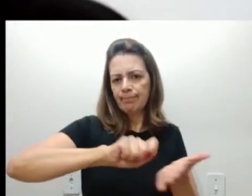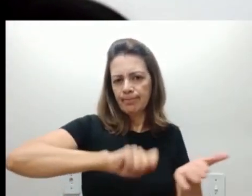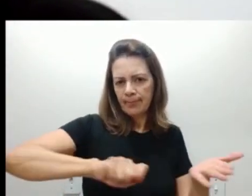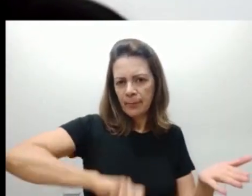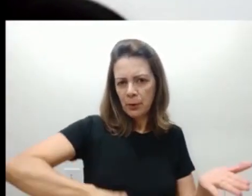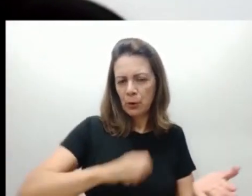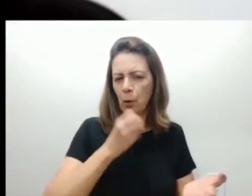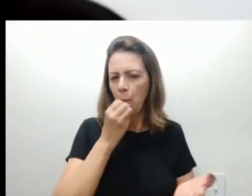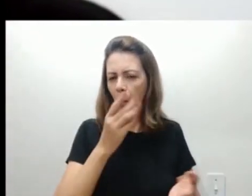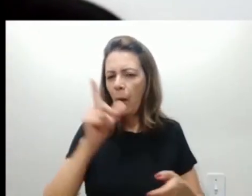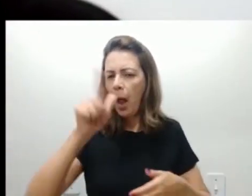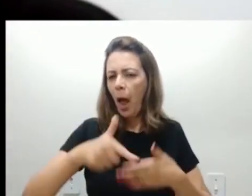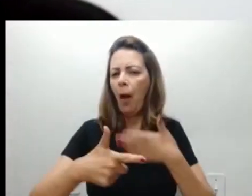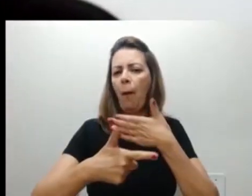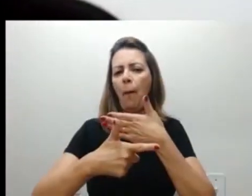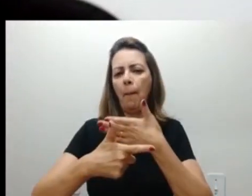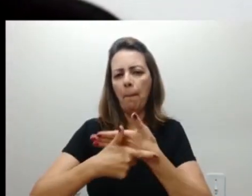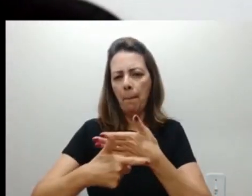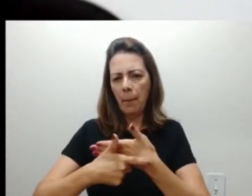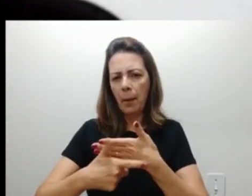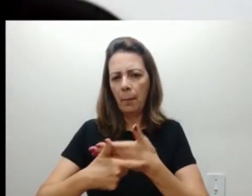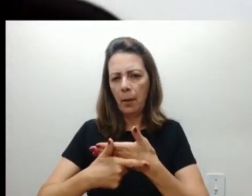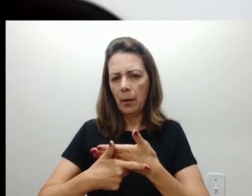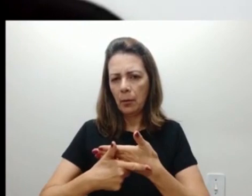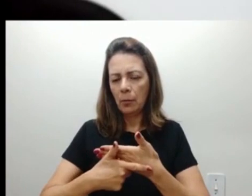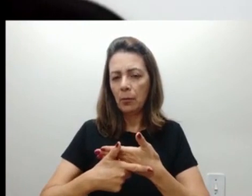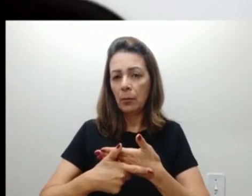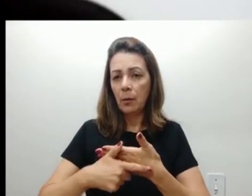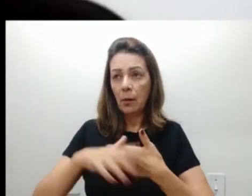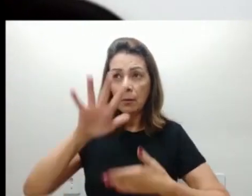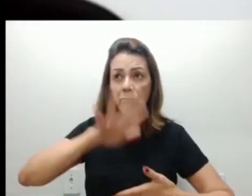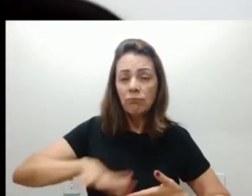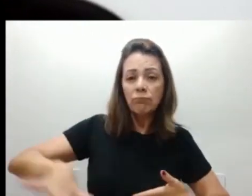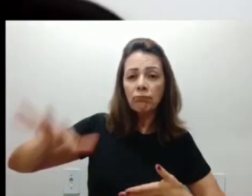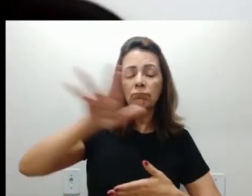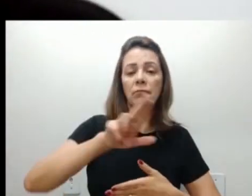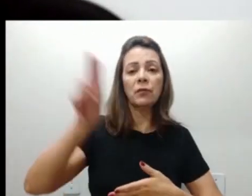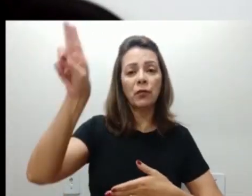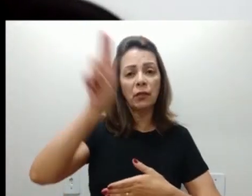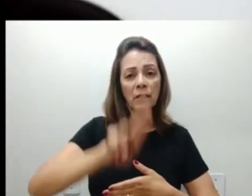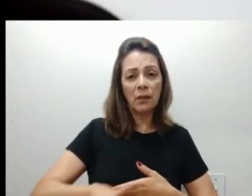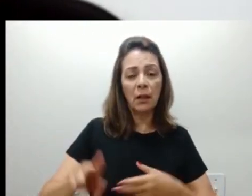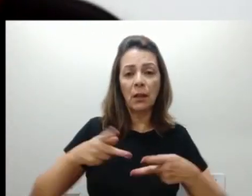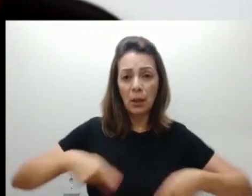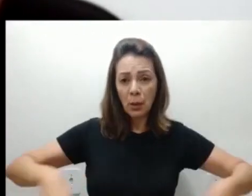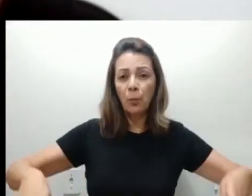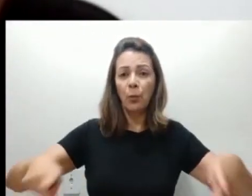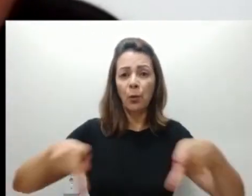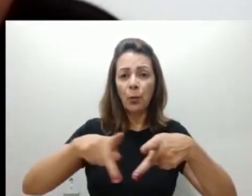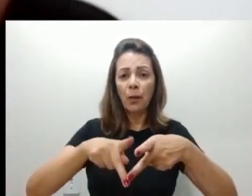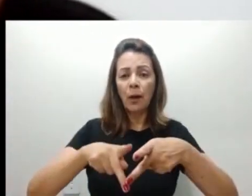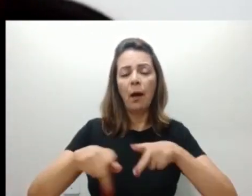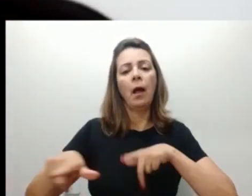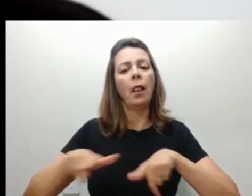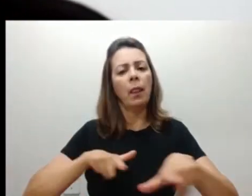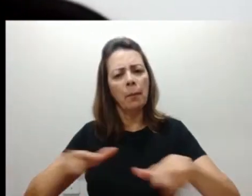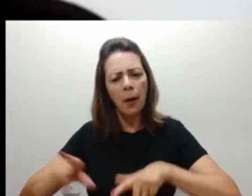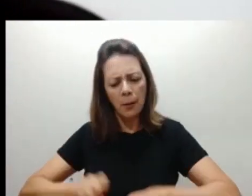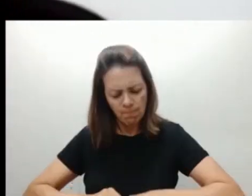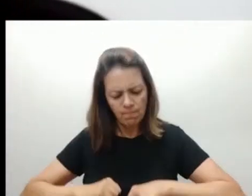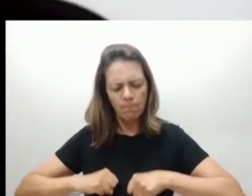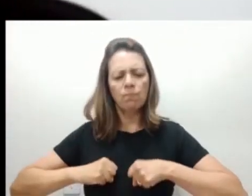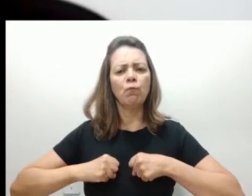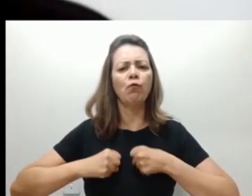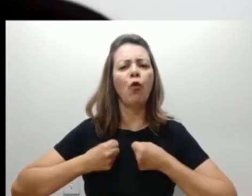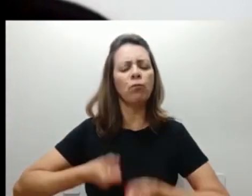papel belíssimo que as universidades públicas têm tido nessa pandemia, né, com abnegação, com desprendimento